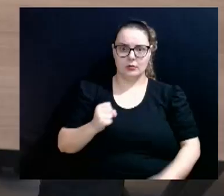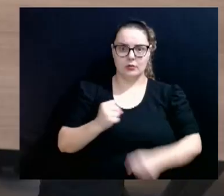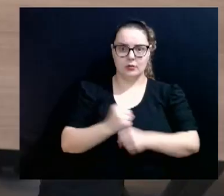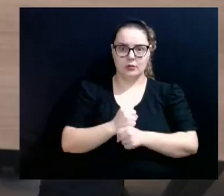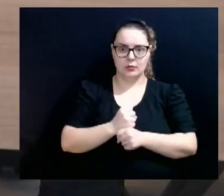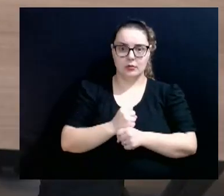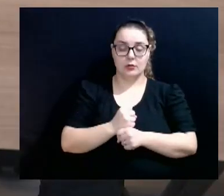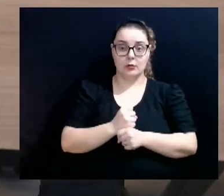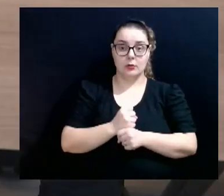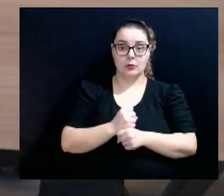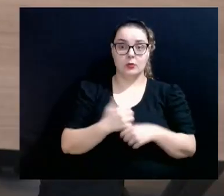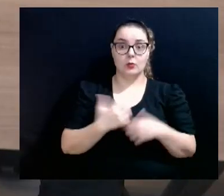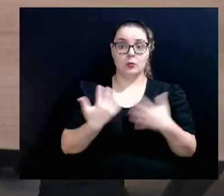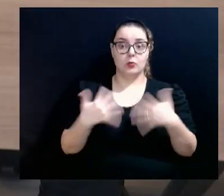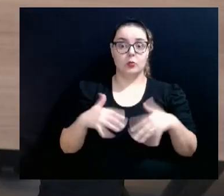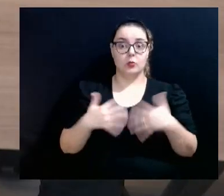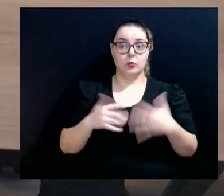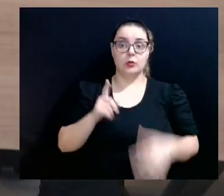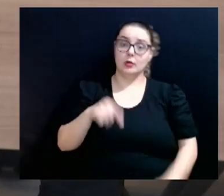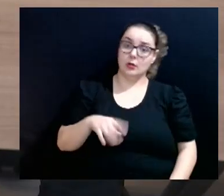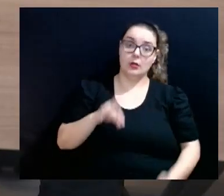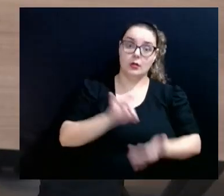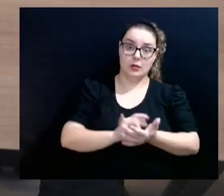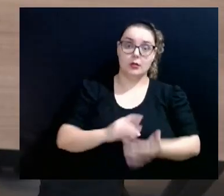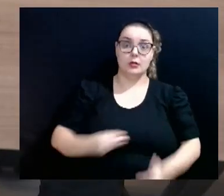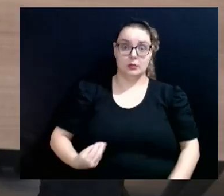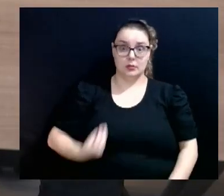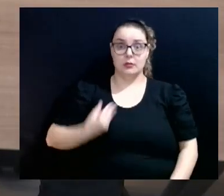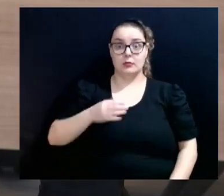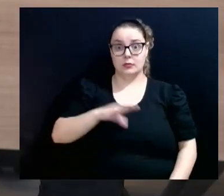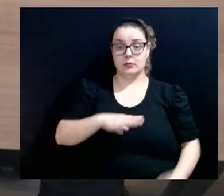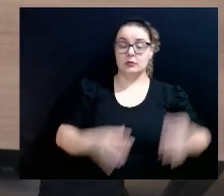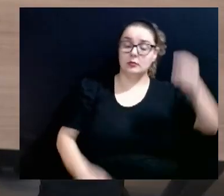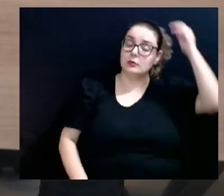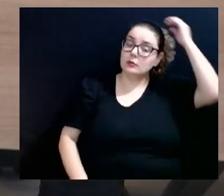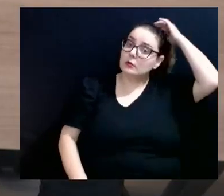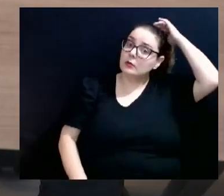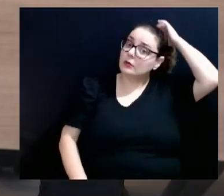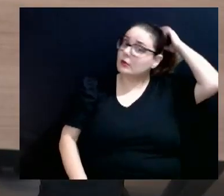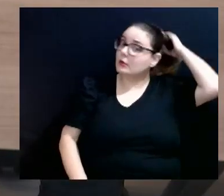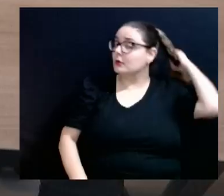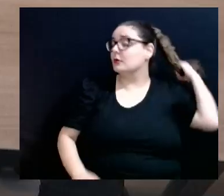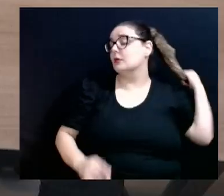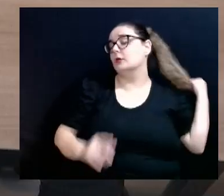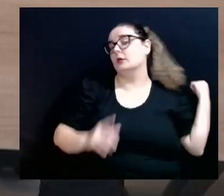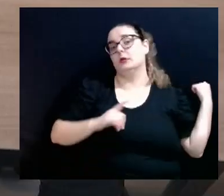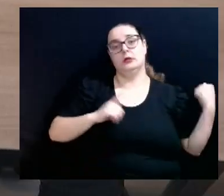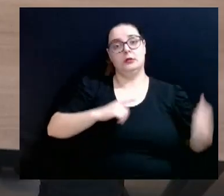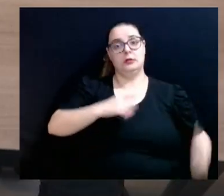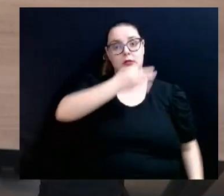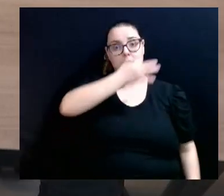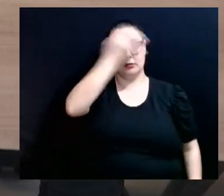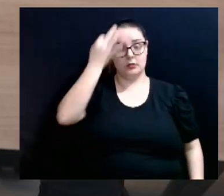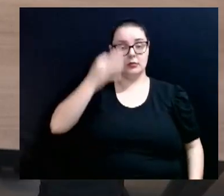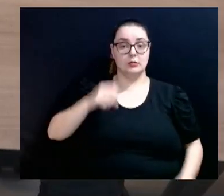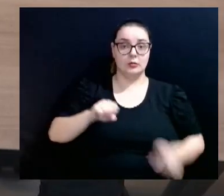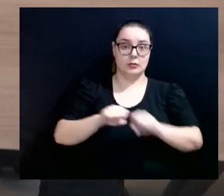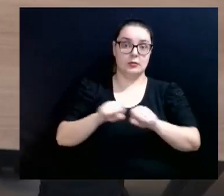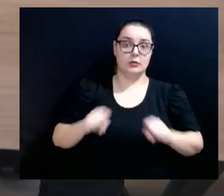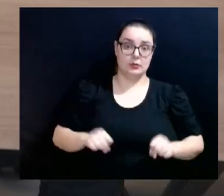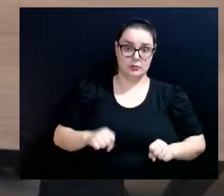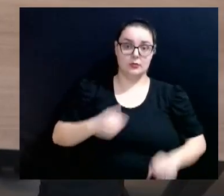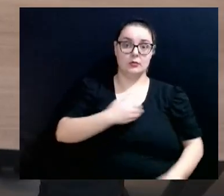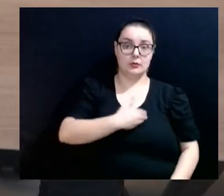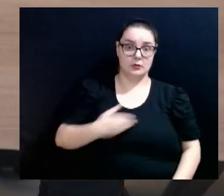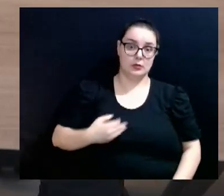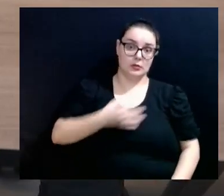essa é a realidade que a gente vive numa cidade que a gente tem sorte, porque o sistema de saúde público aqui é excelente. A gente tem